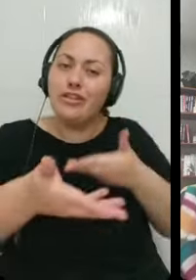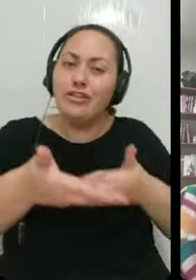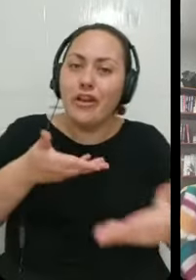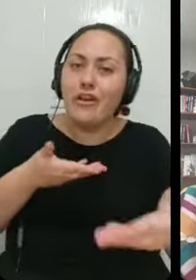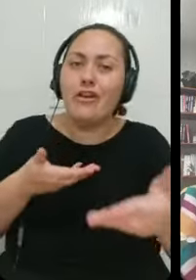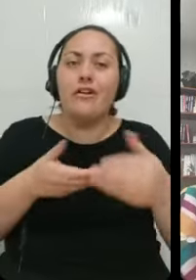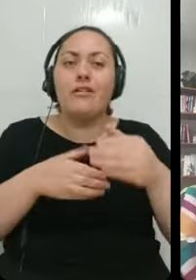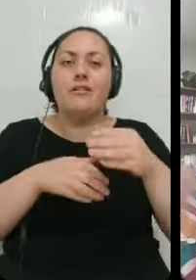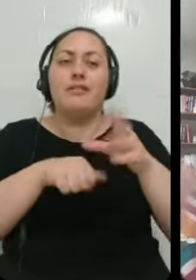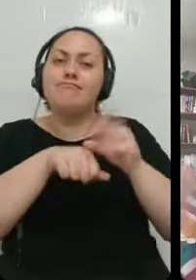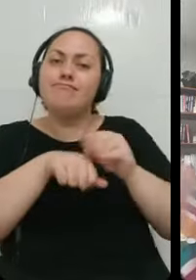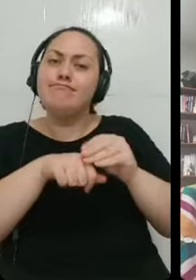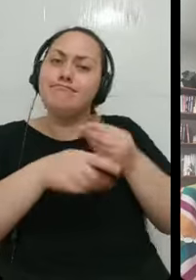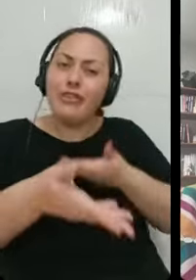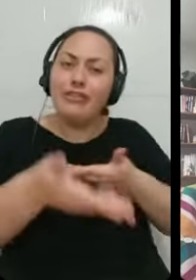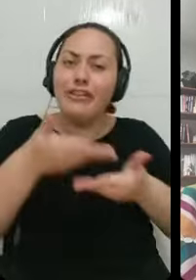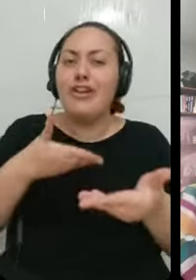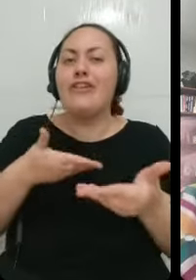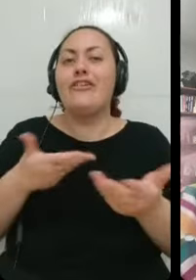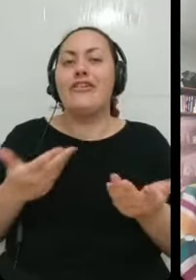sabedoria popular, né, de